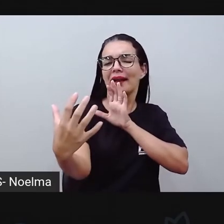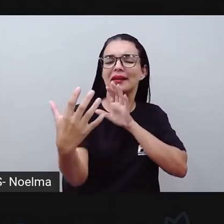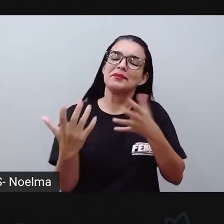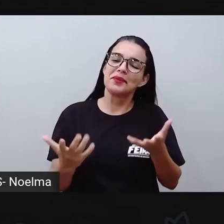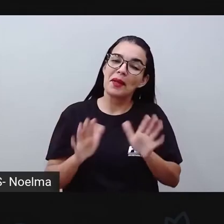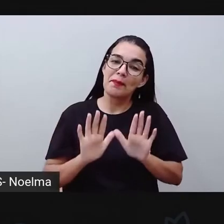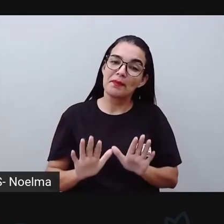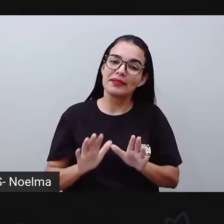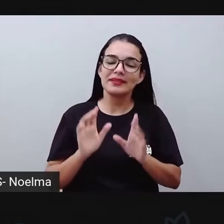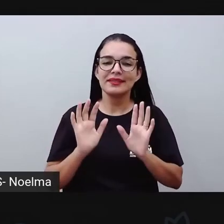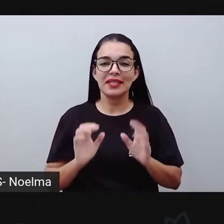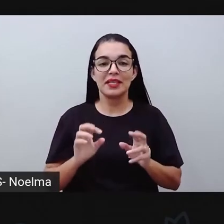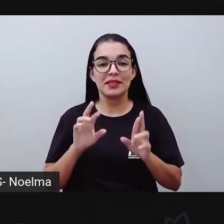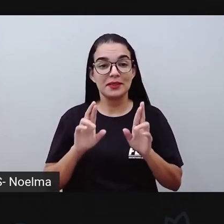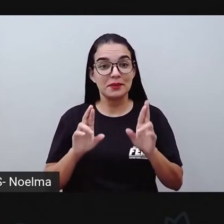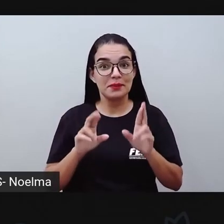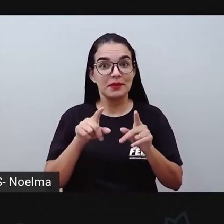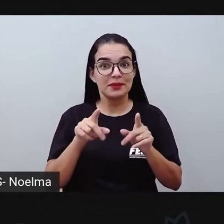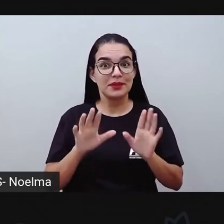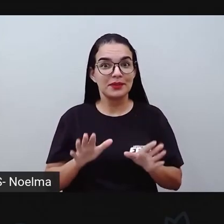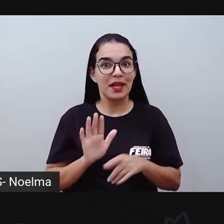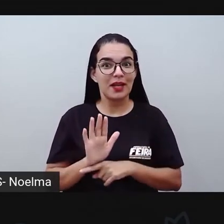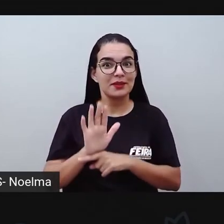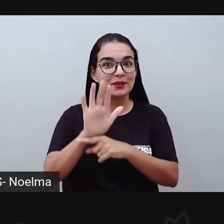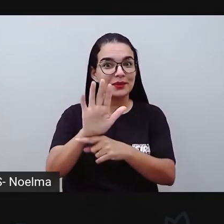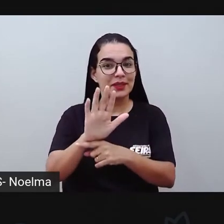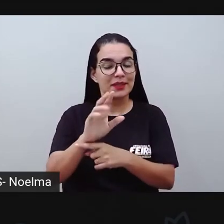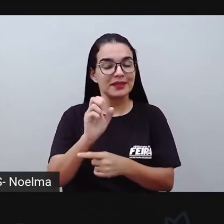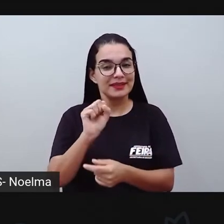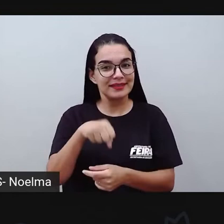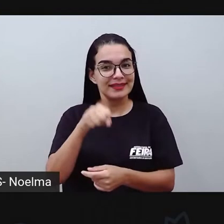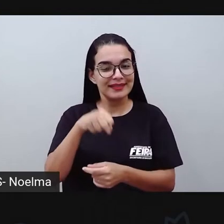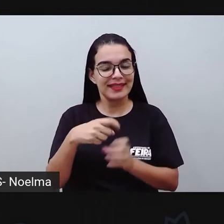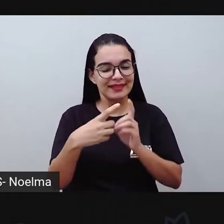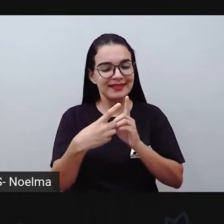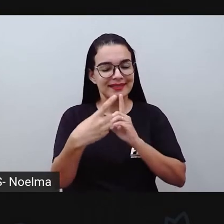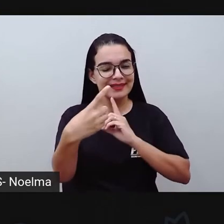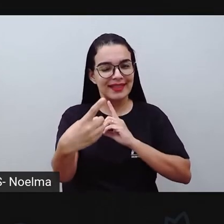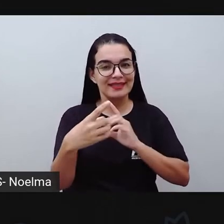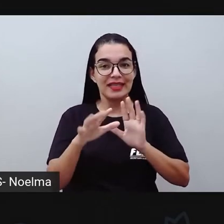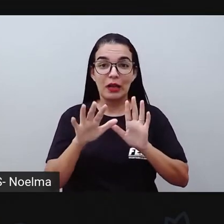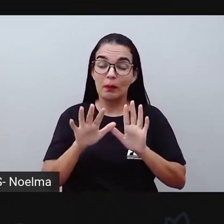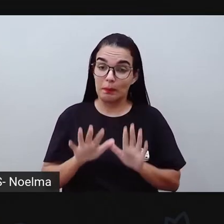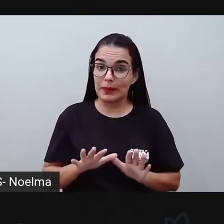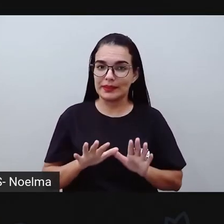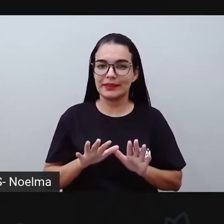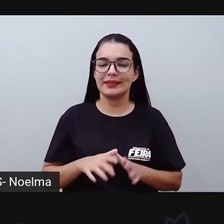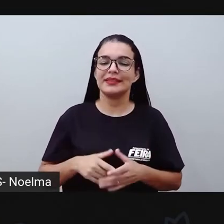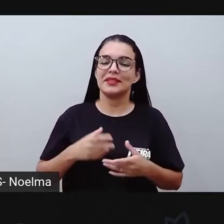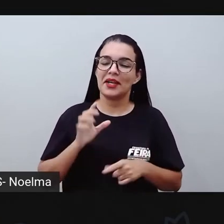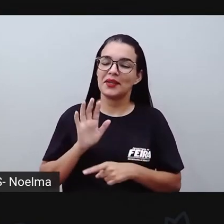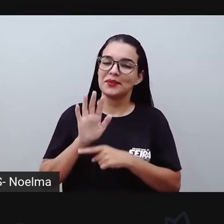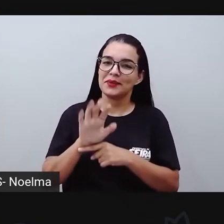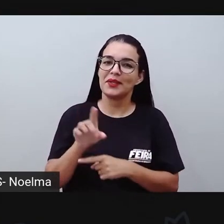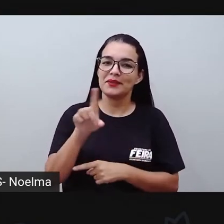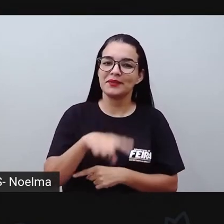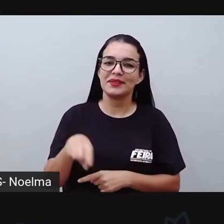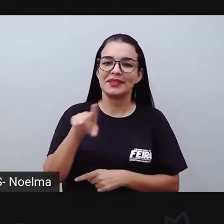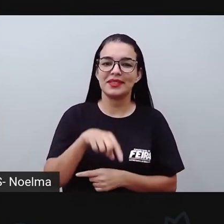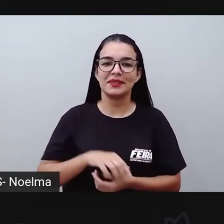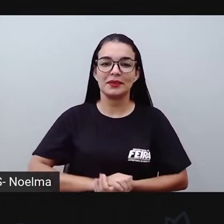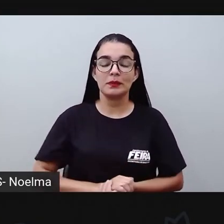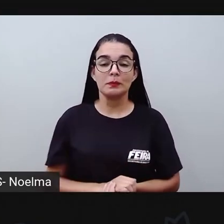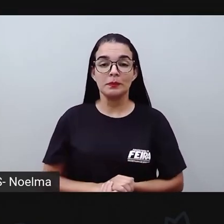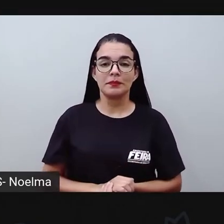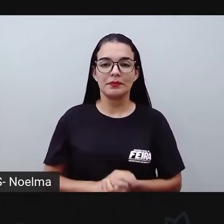que espera que esteja ajudando vocês, mesmo aqui distantes, não é? Mesmo que não estejamos aí no ambiente da sala de aula. Mas aí,